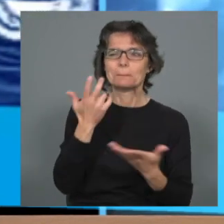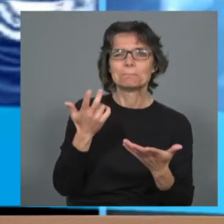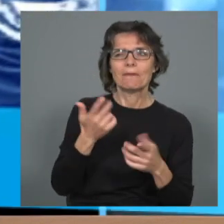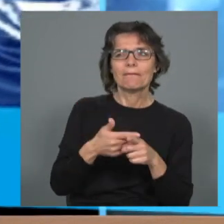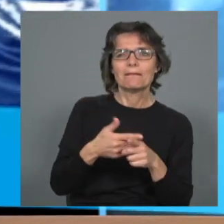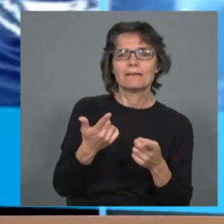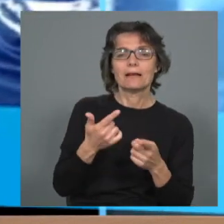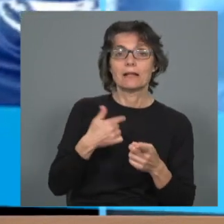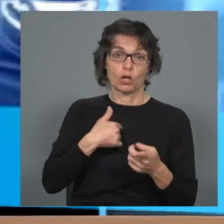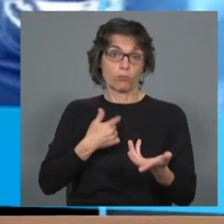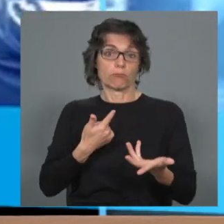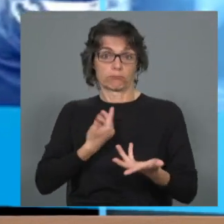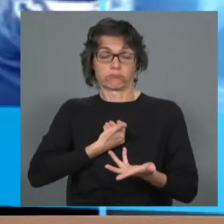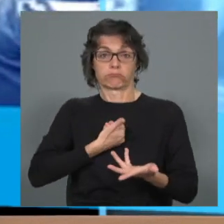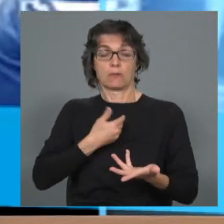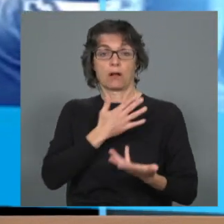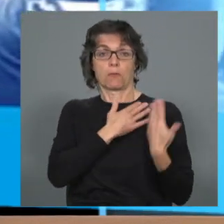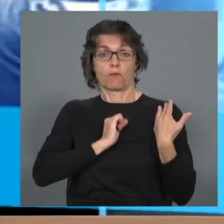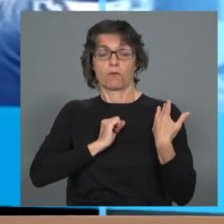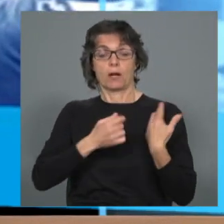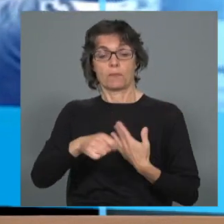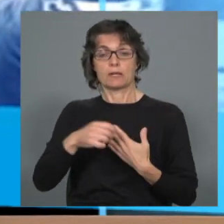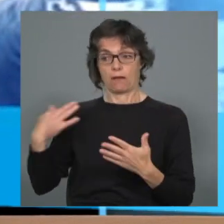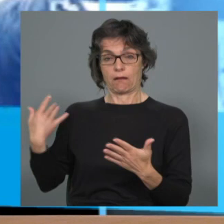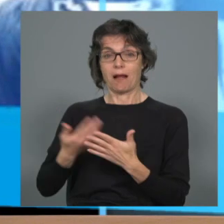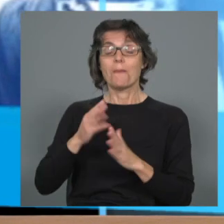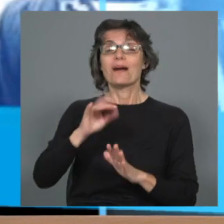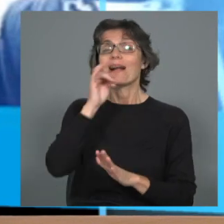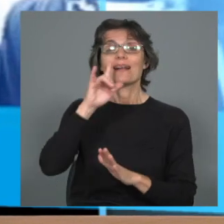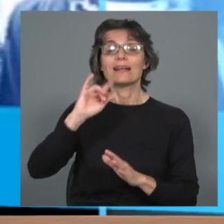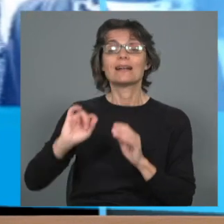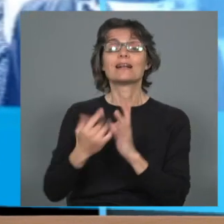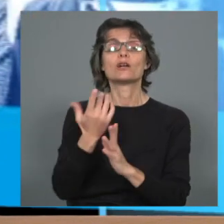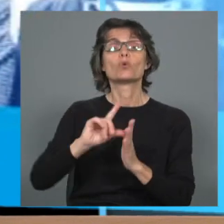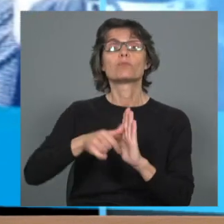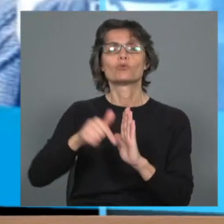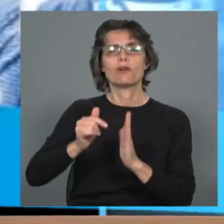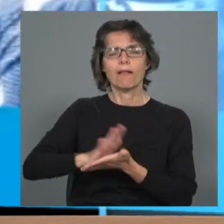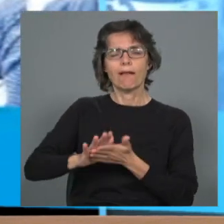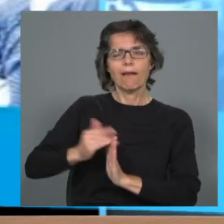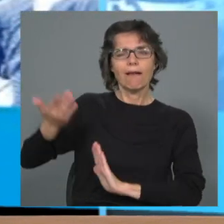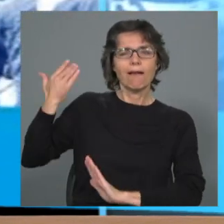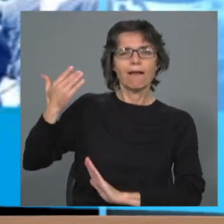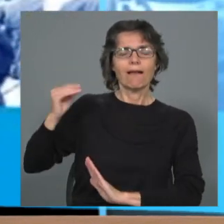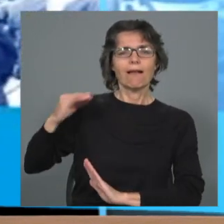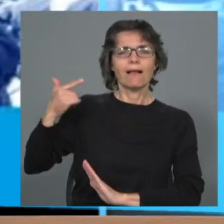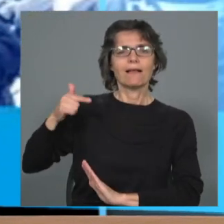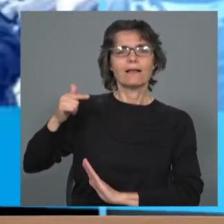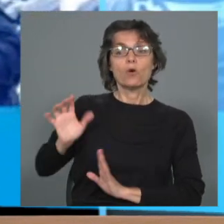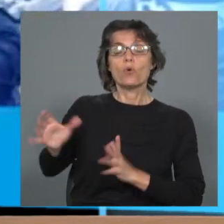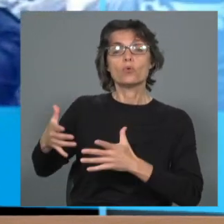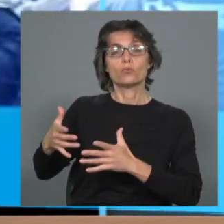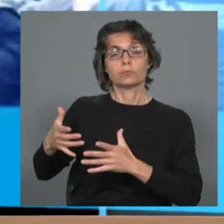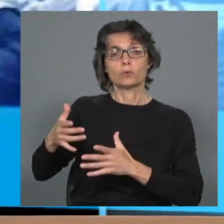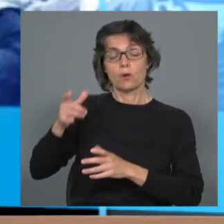Eu sou a Presidente há algum tempo, mas quem teve na origem foi um conjunto de pessoas da